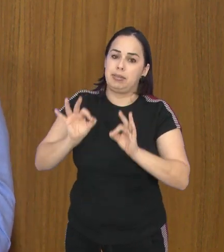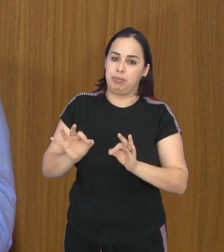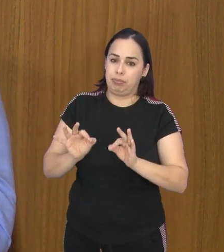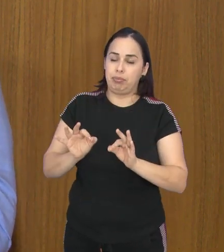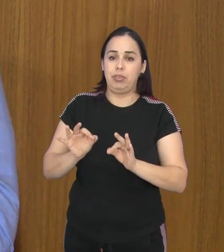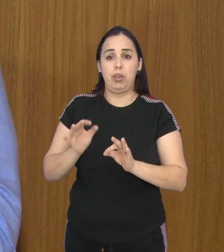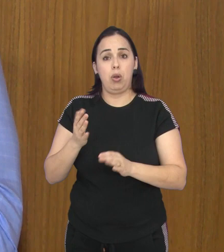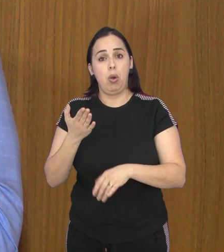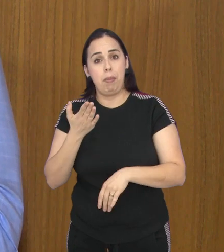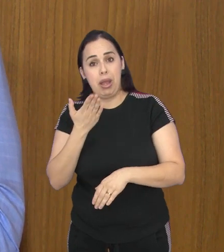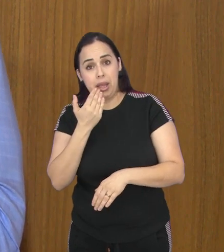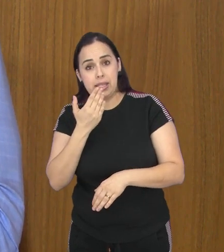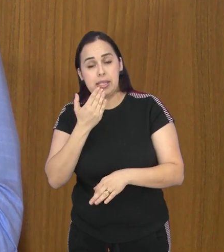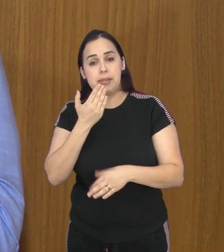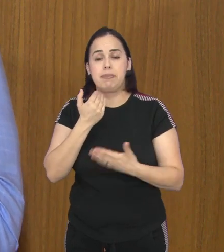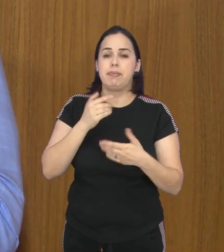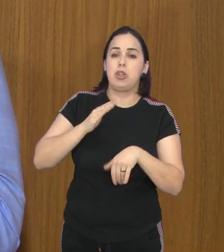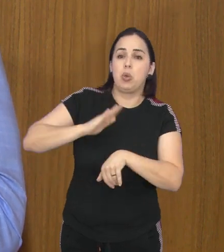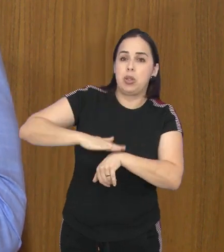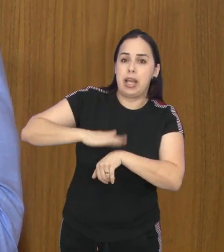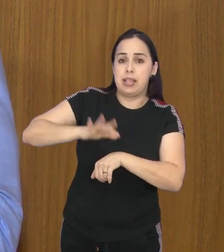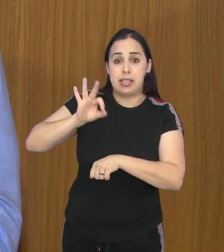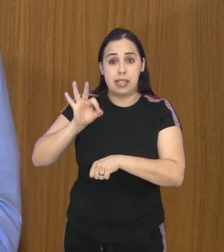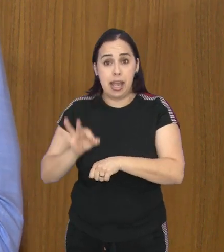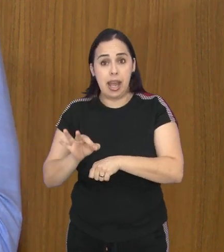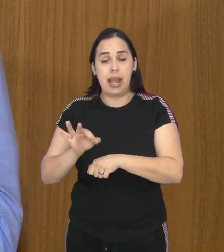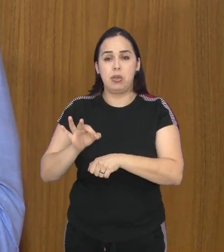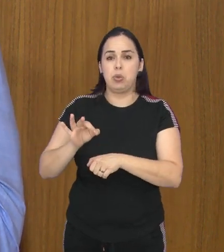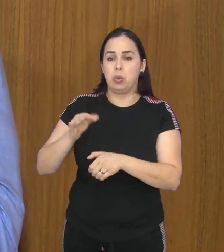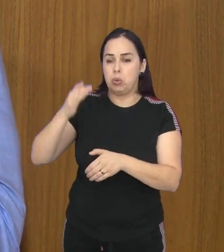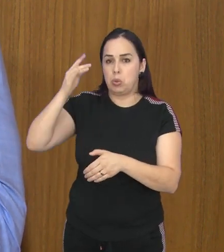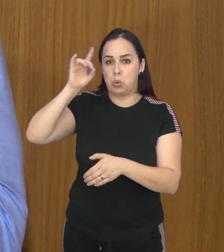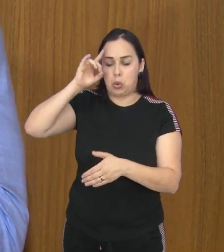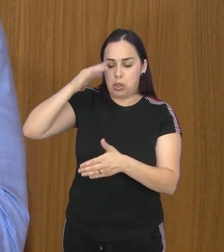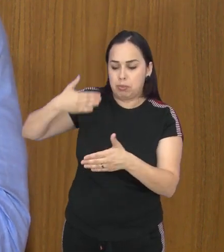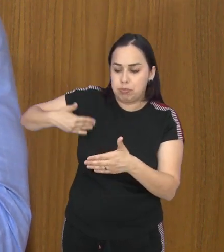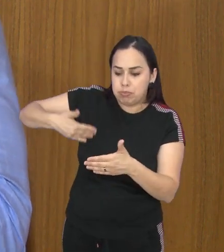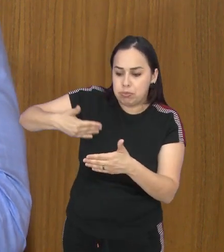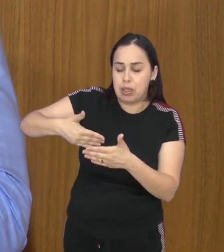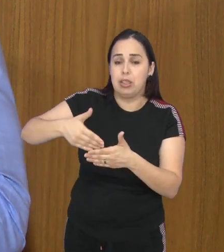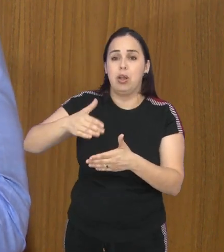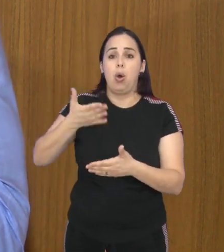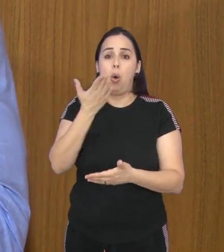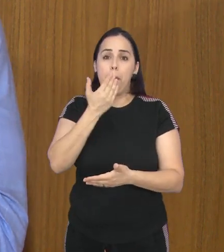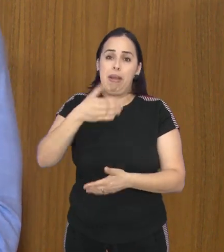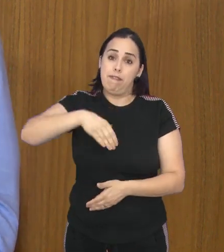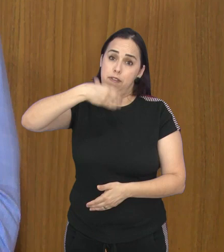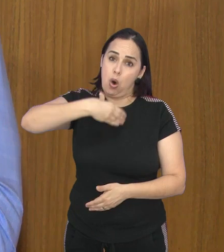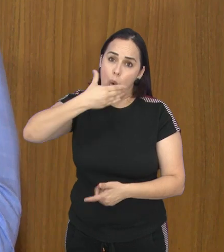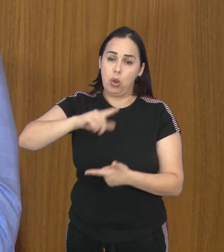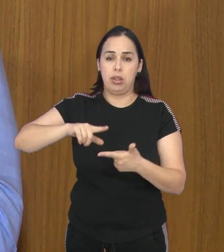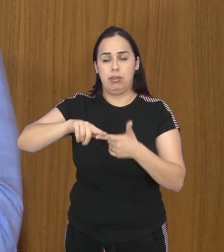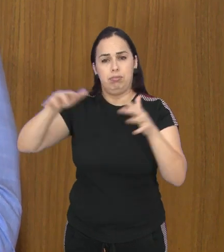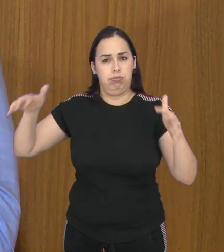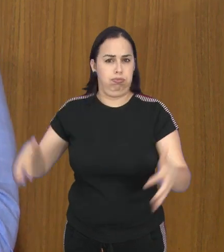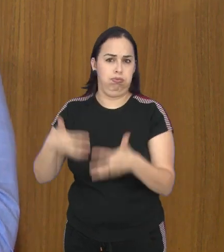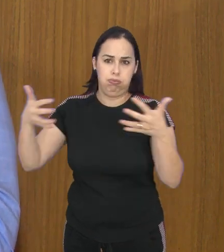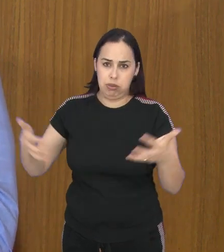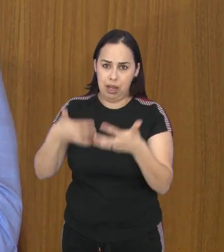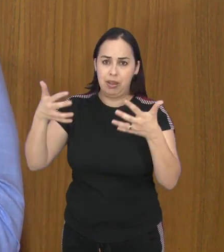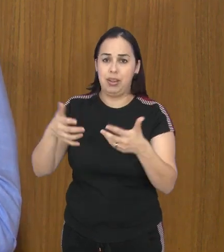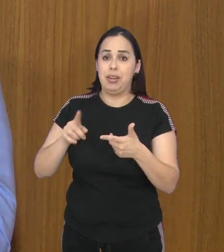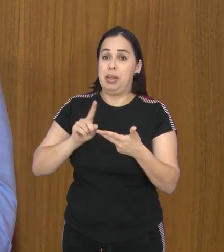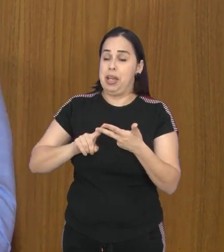de atenção né e comer regularmente momentos fracionados ao longo do dia fazer a ingestão de